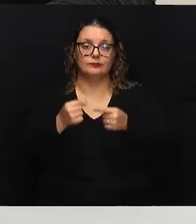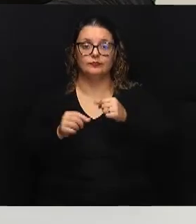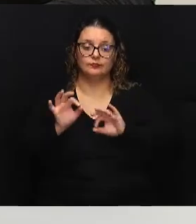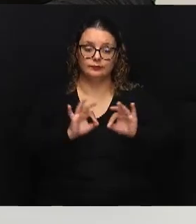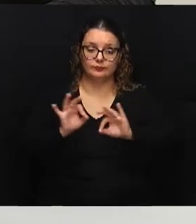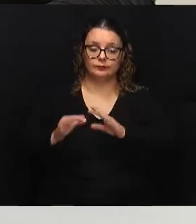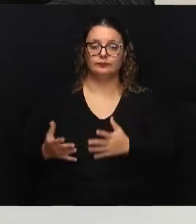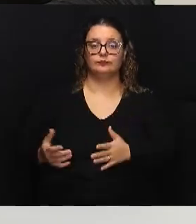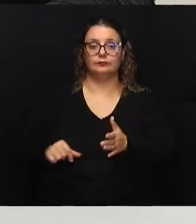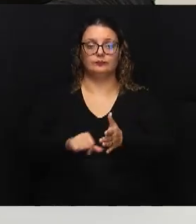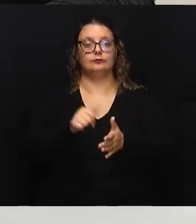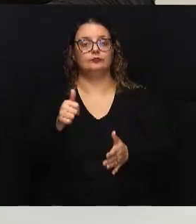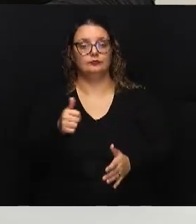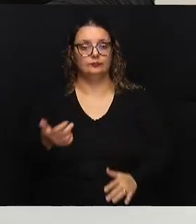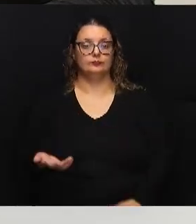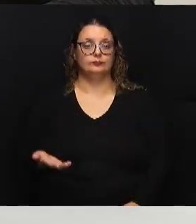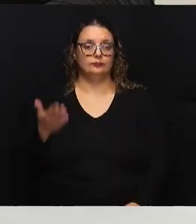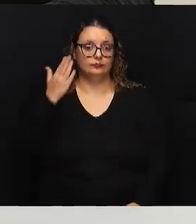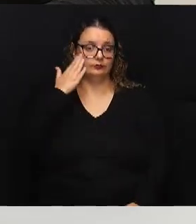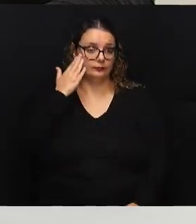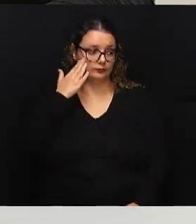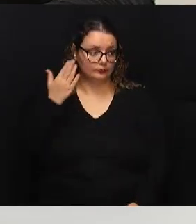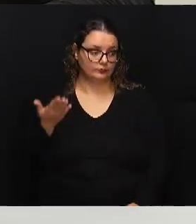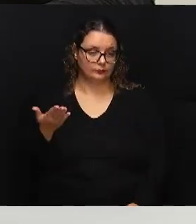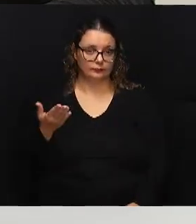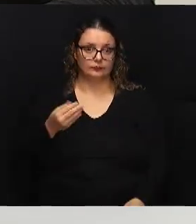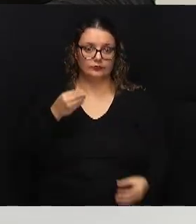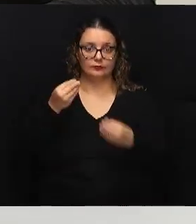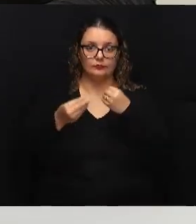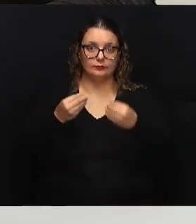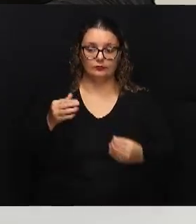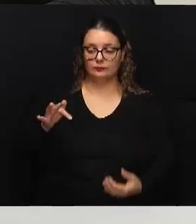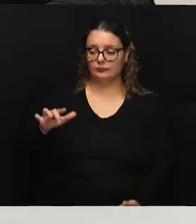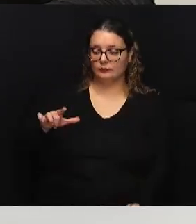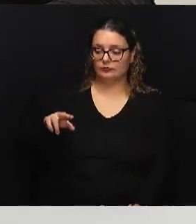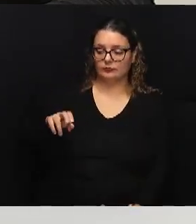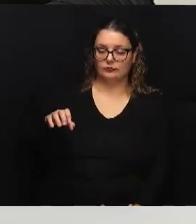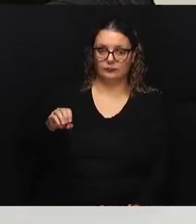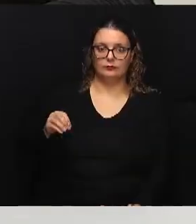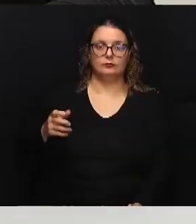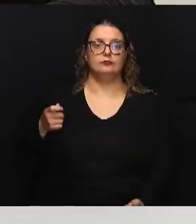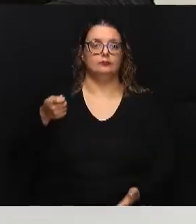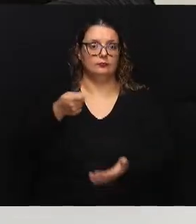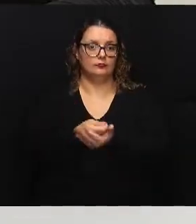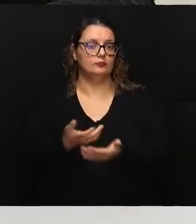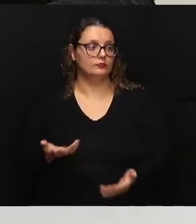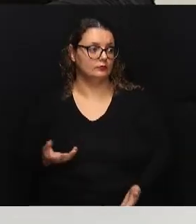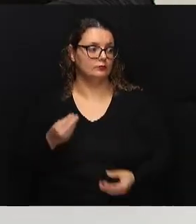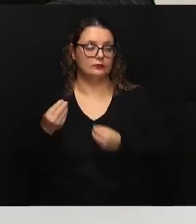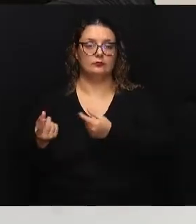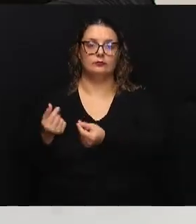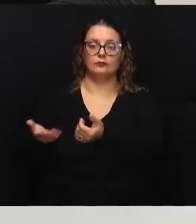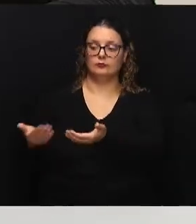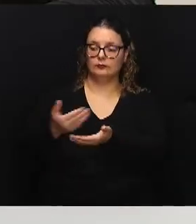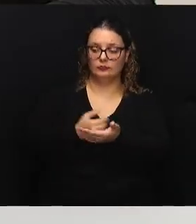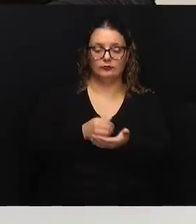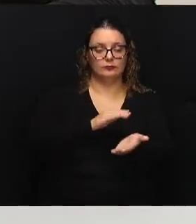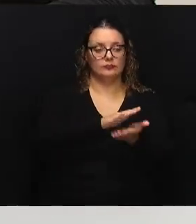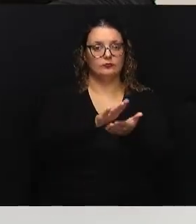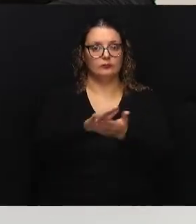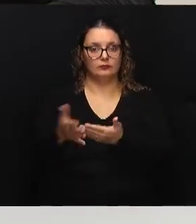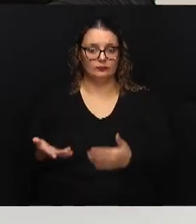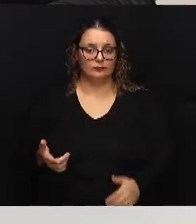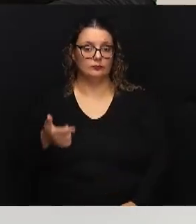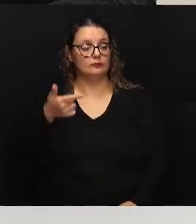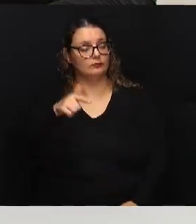pessoais primeiro, né, para saber como vai ser esse fluxo de caixa, né, como é que vai ser essa entrada e saída de dinheiro. E aí, de